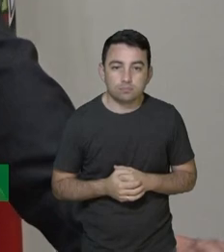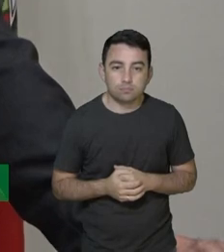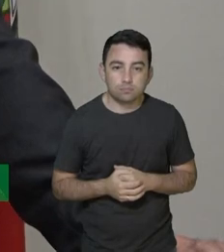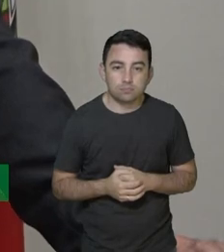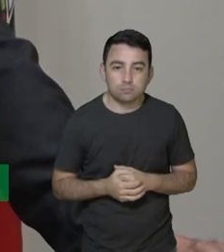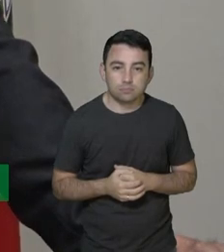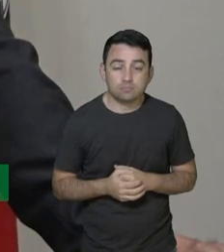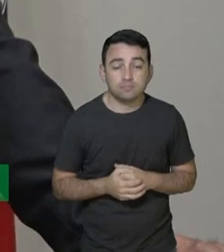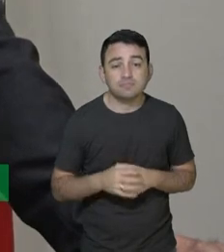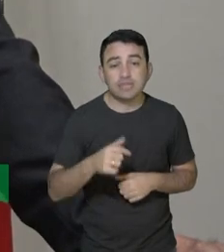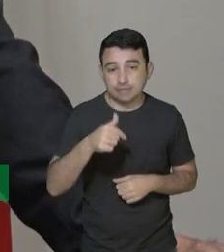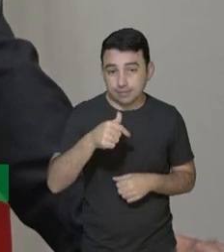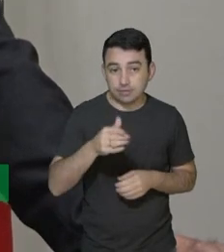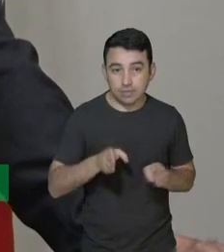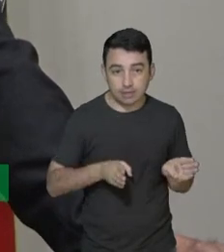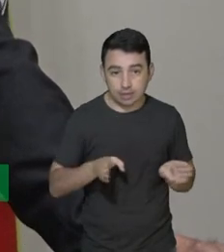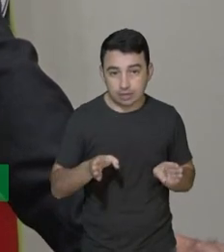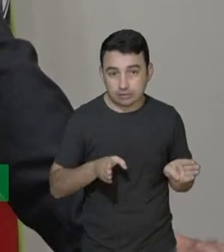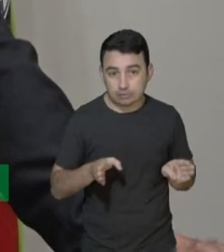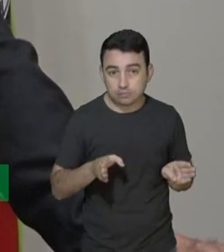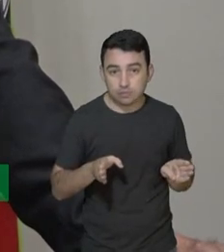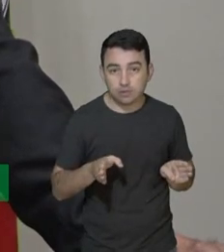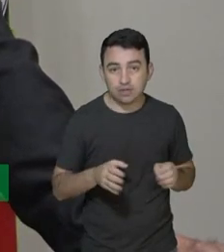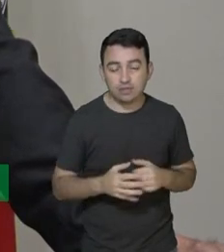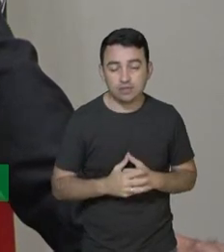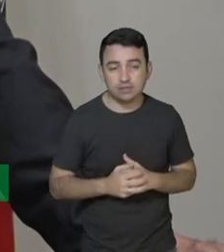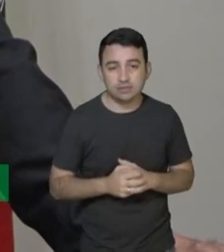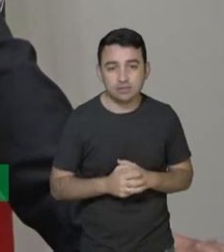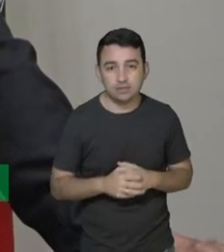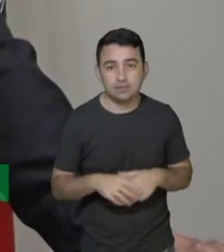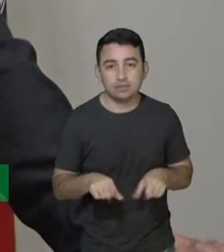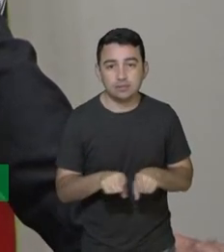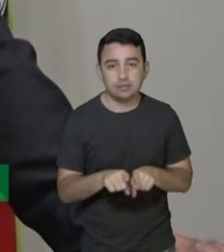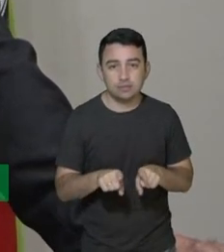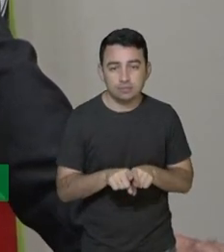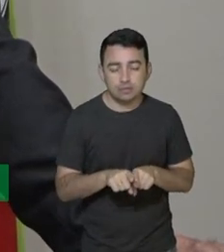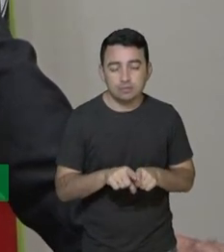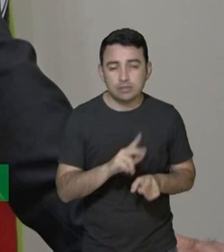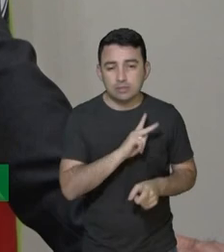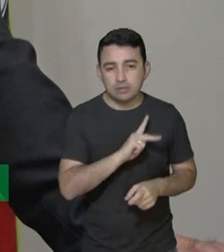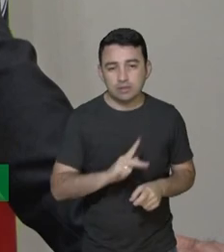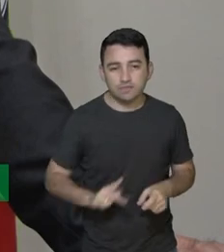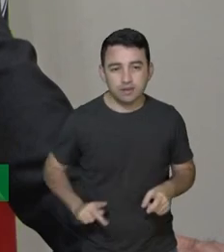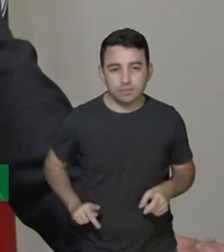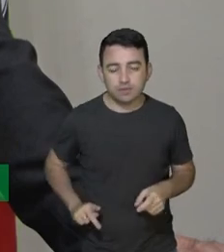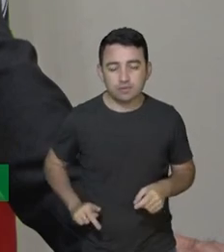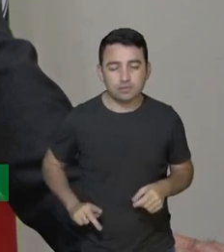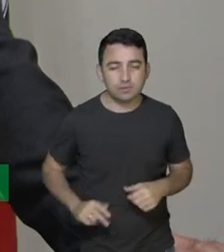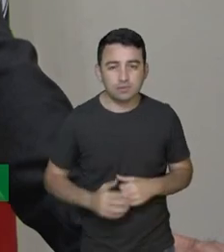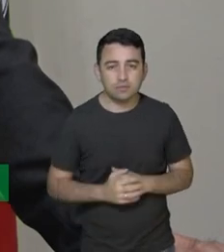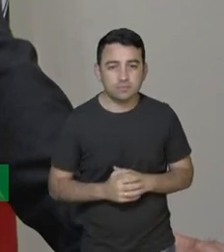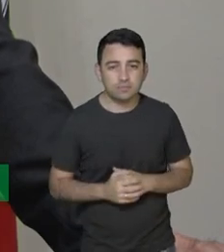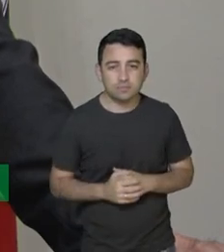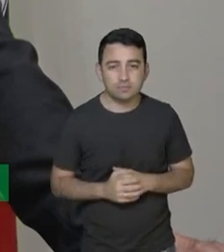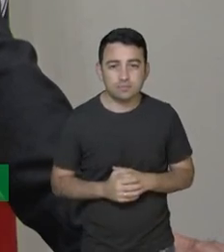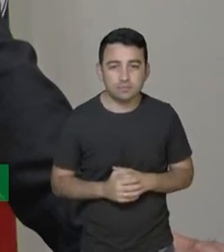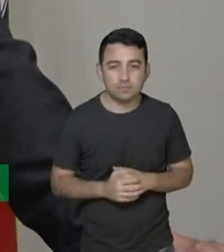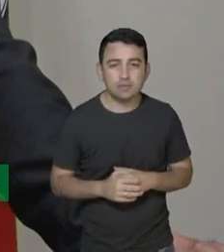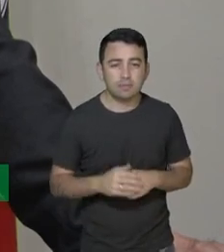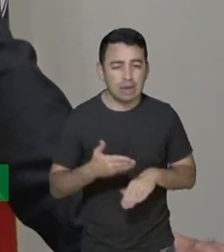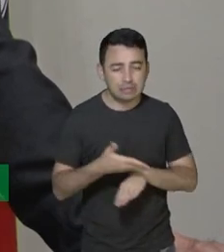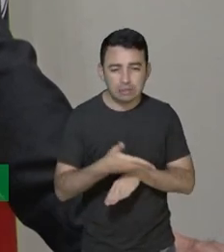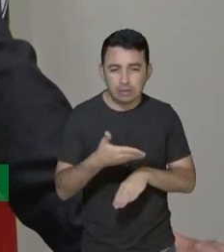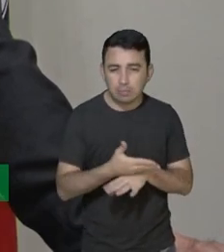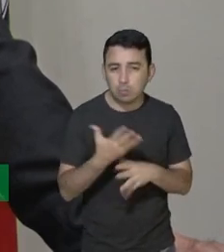Nesses 7 mandatos, tive a oportunidade, pela boa convivência, de estar participando de muitas